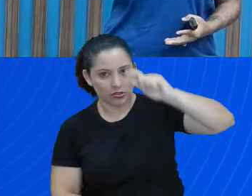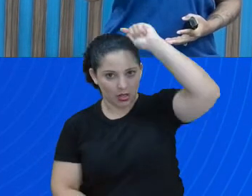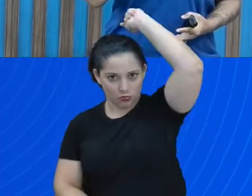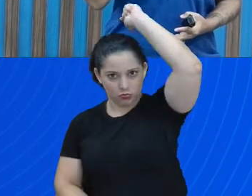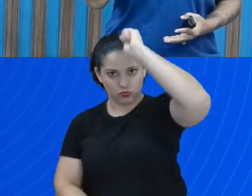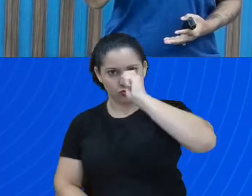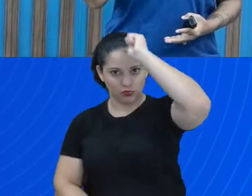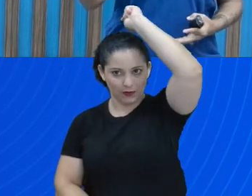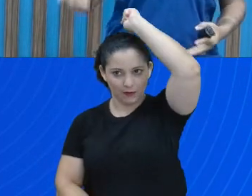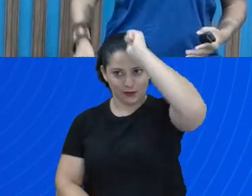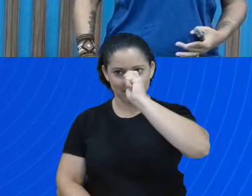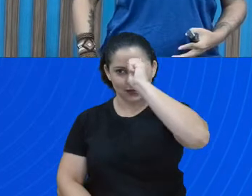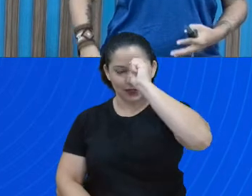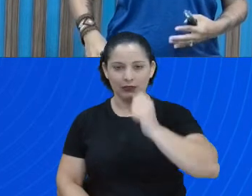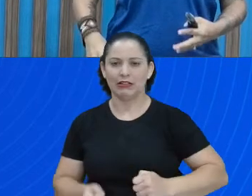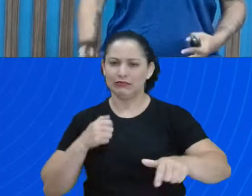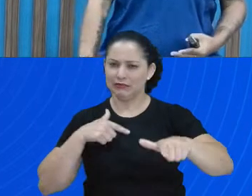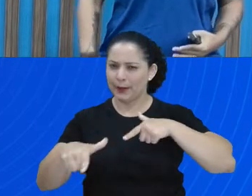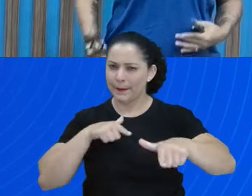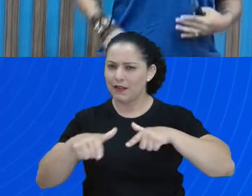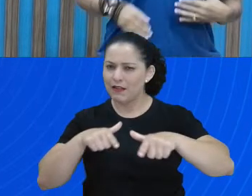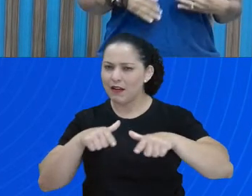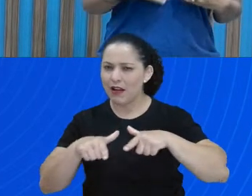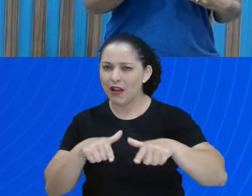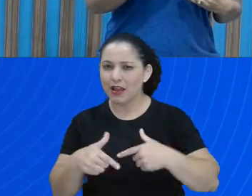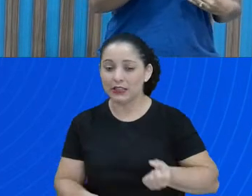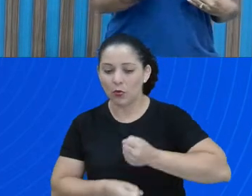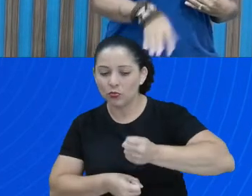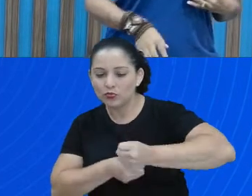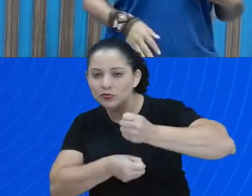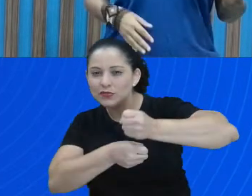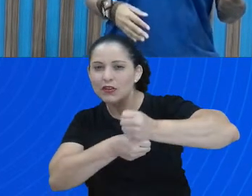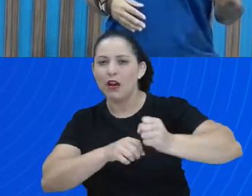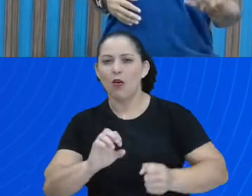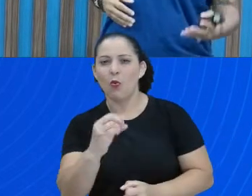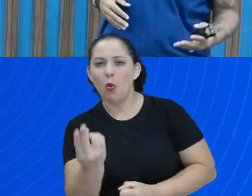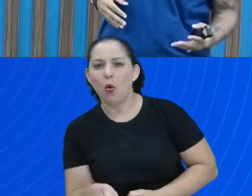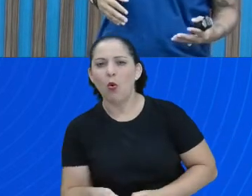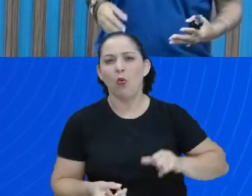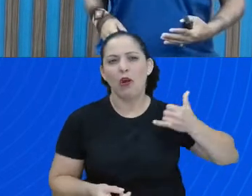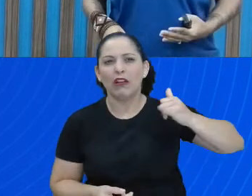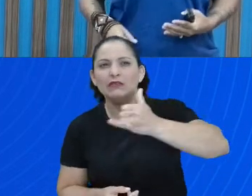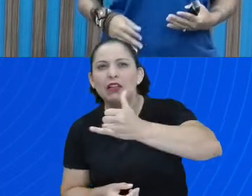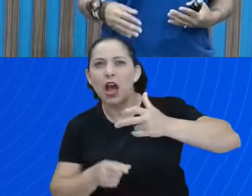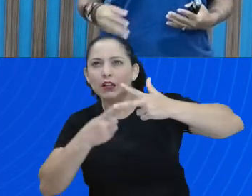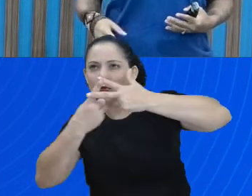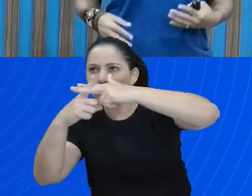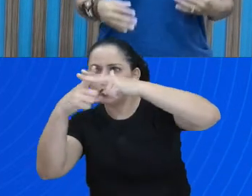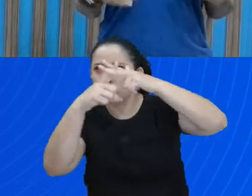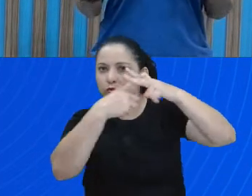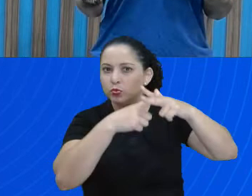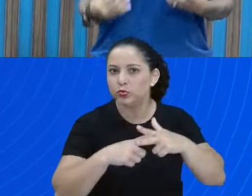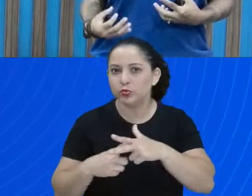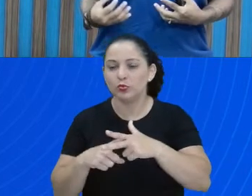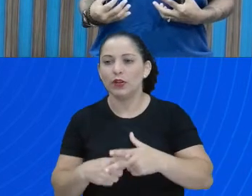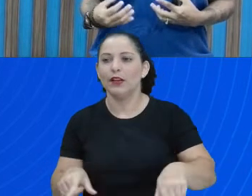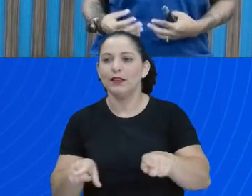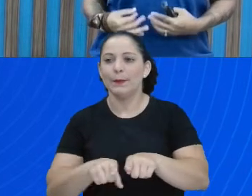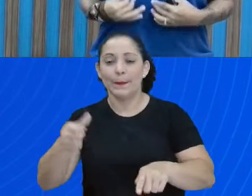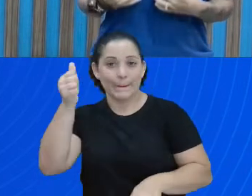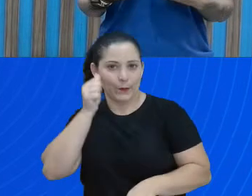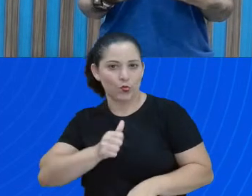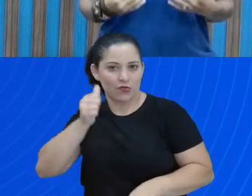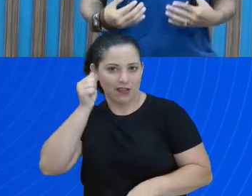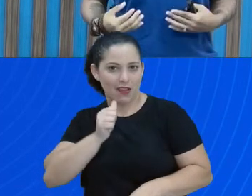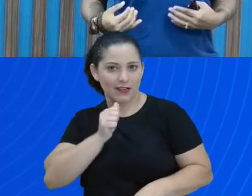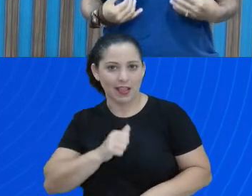com um capacetezinho, então deve trabalhar também na construção civil ou como eletricista. A outra moça está vestida com que